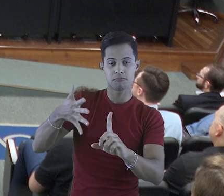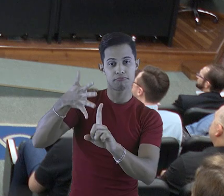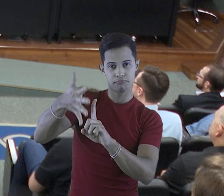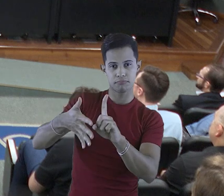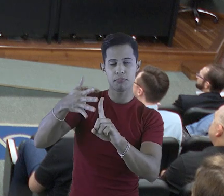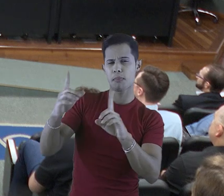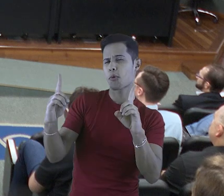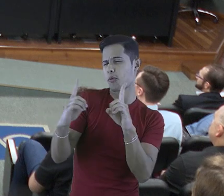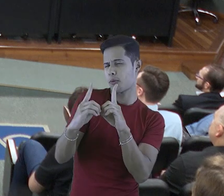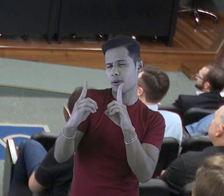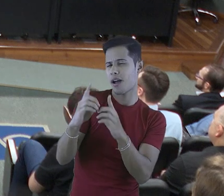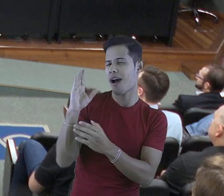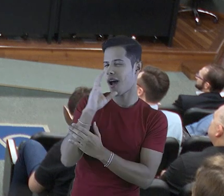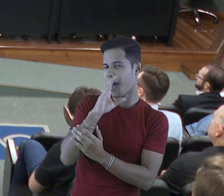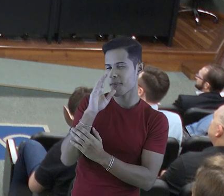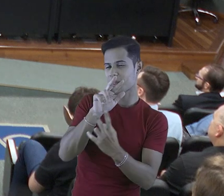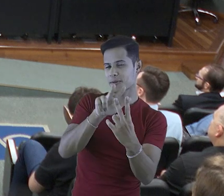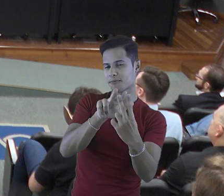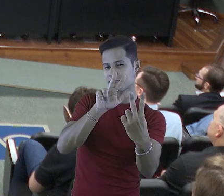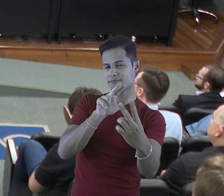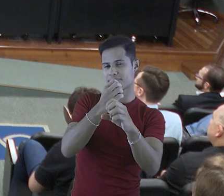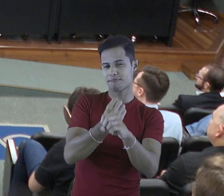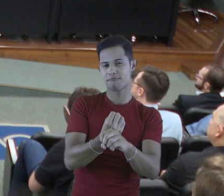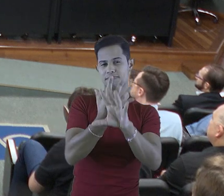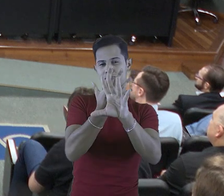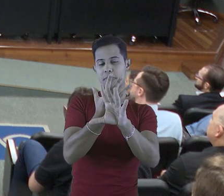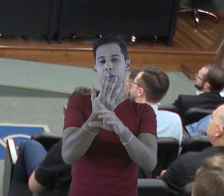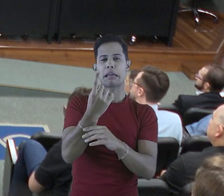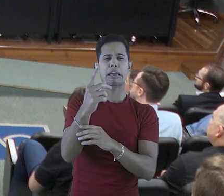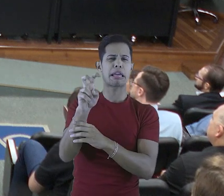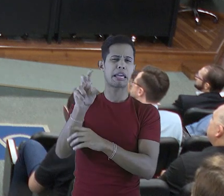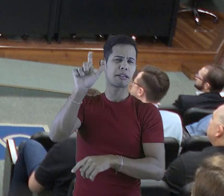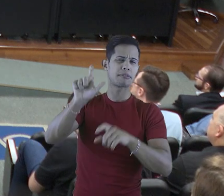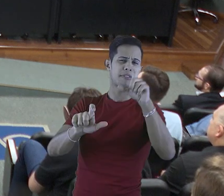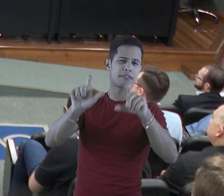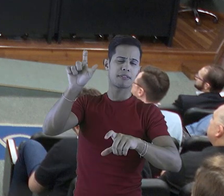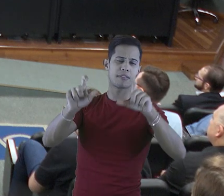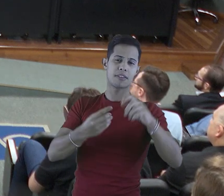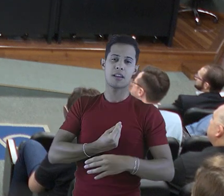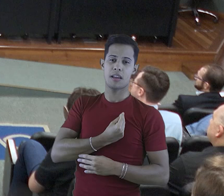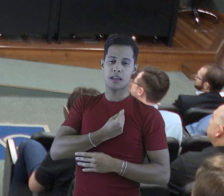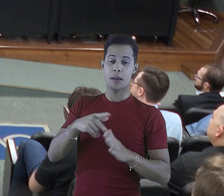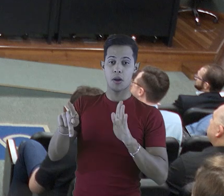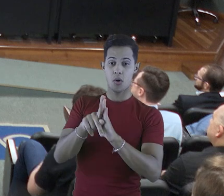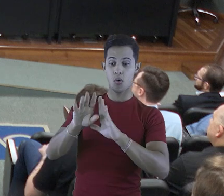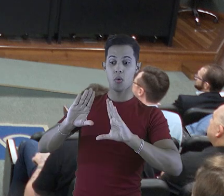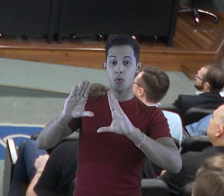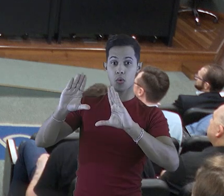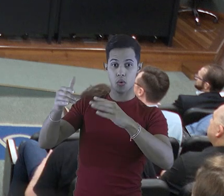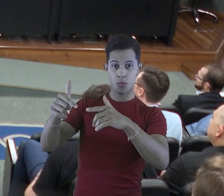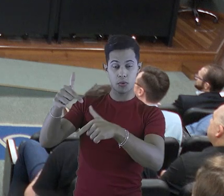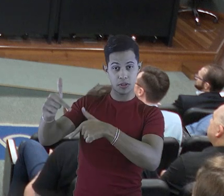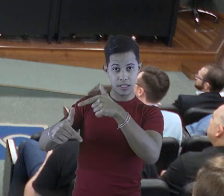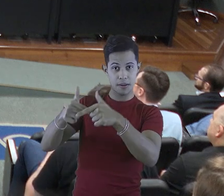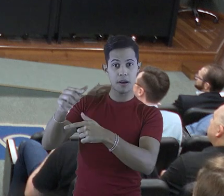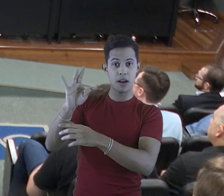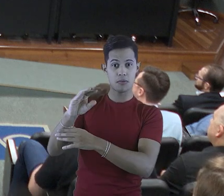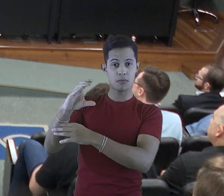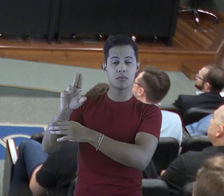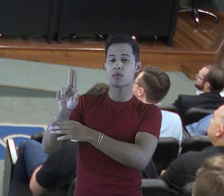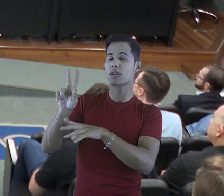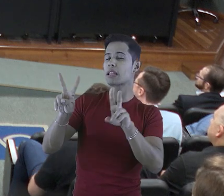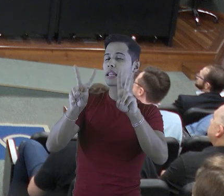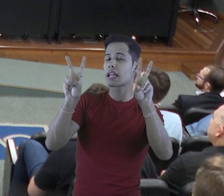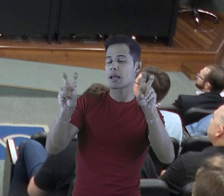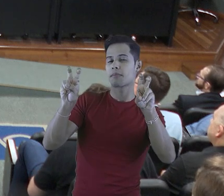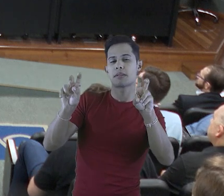pequena, virtual, para 15 pessoas, 16 pessoas, era só para o grupo de trabalho, para o comitê do TCU, para a gente debater